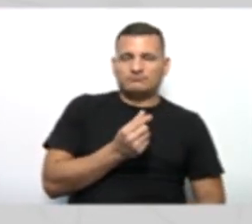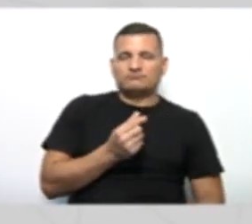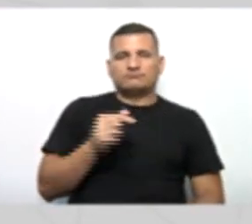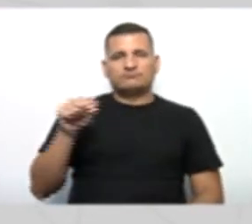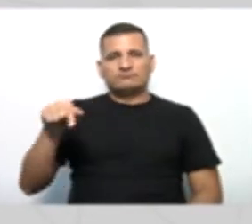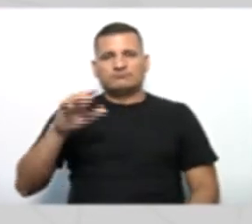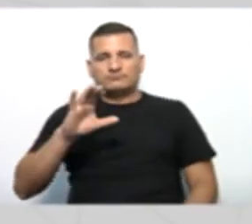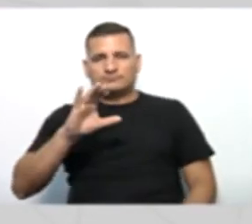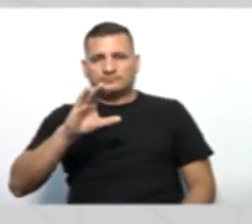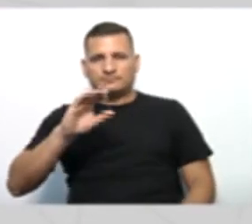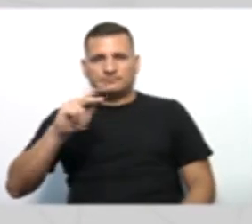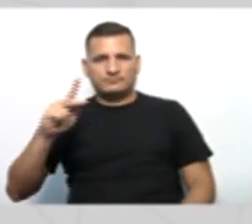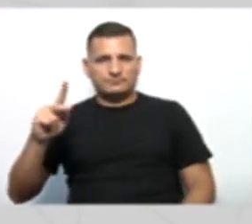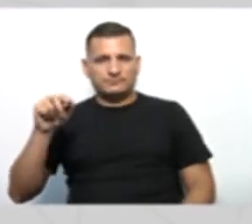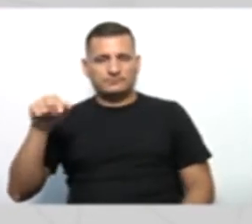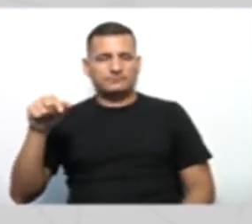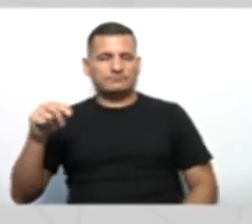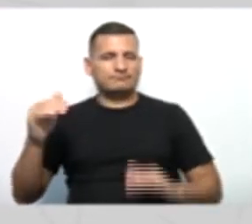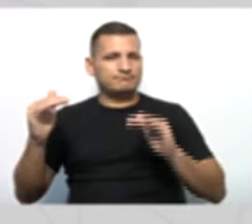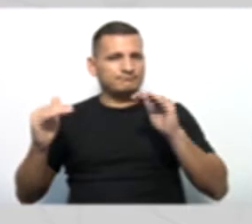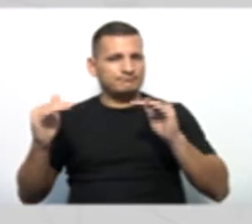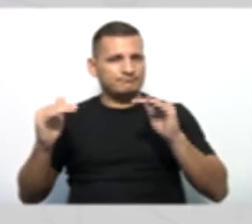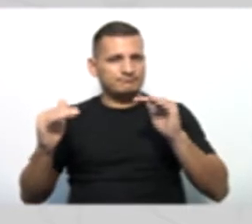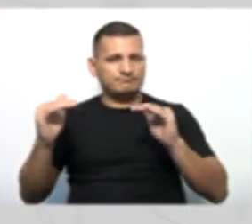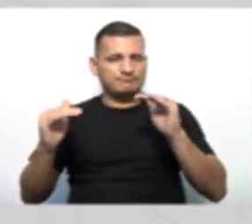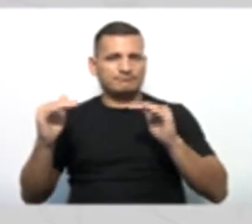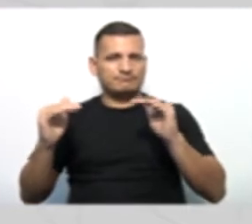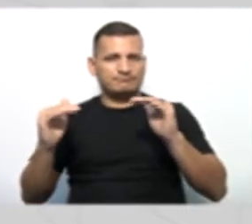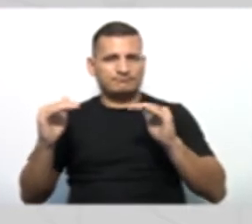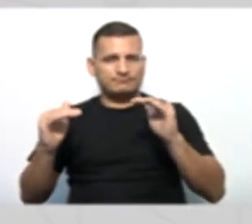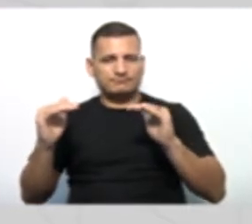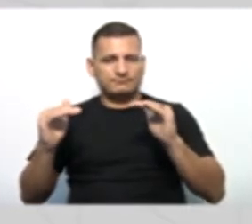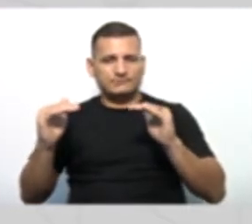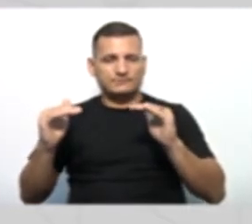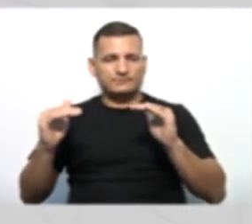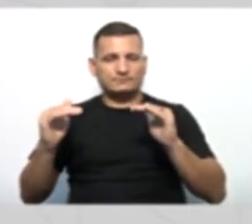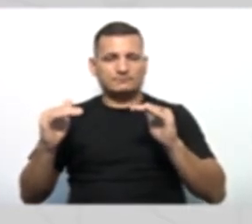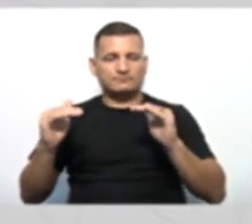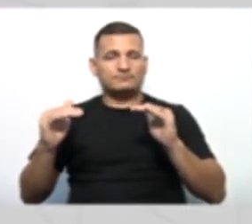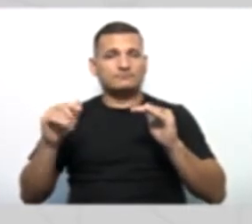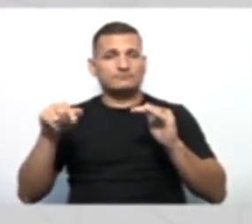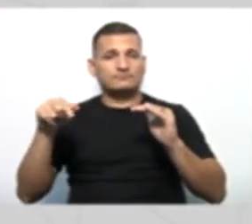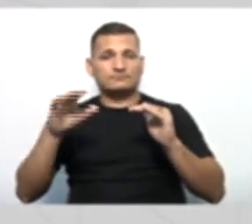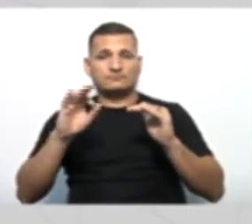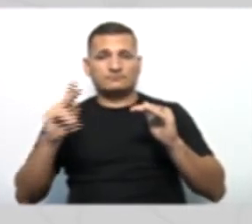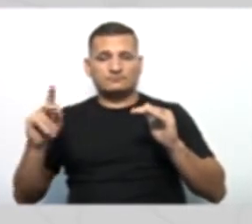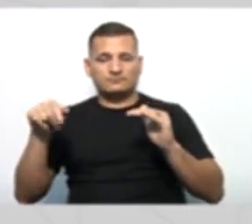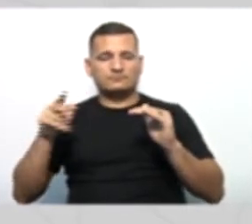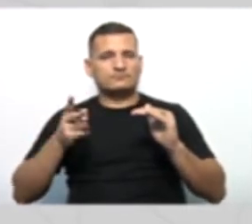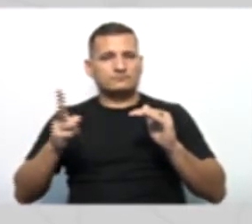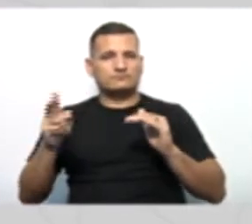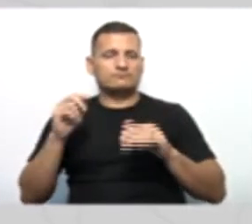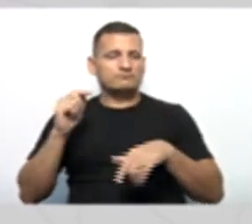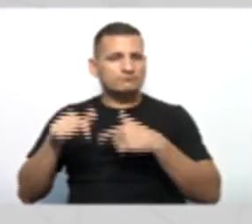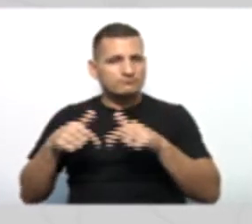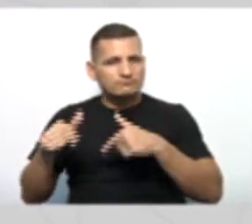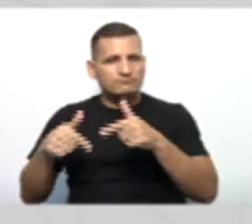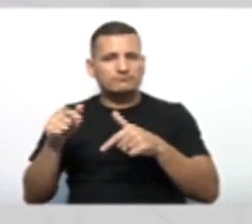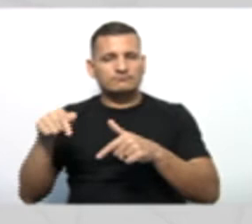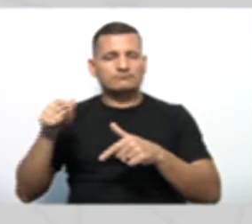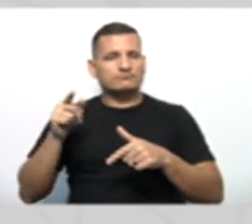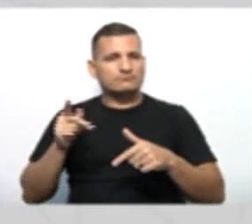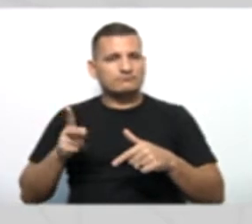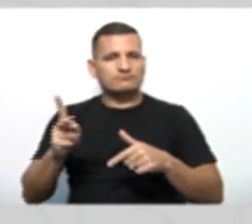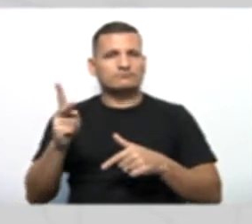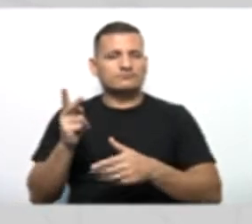com o e o equilíbrio financeiro da cooperativa para que a cooperativa a possa e para que ela